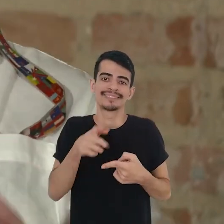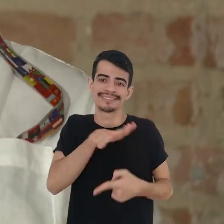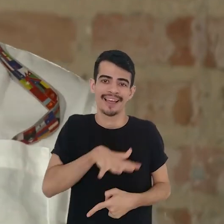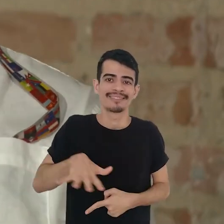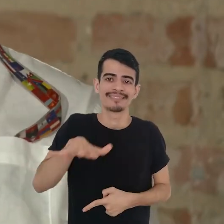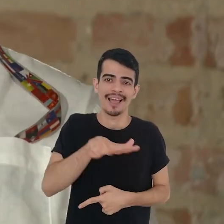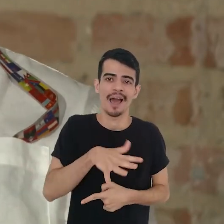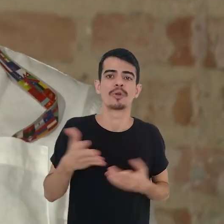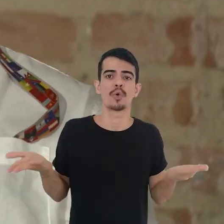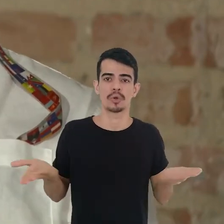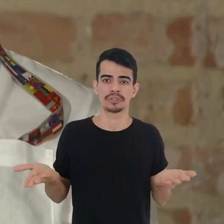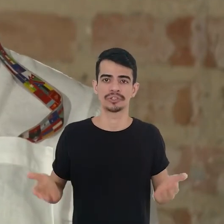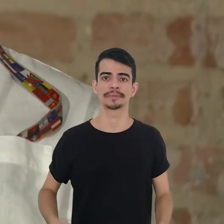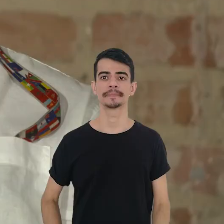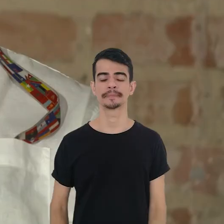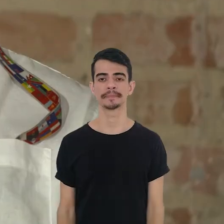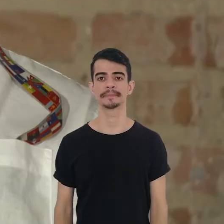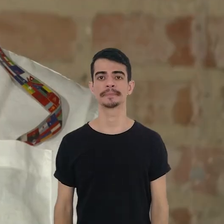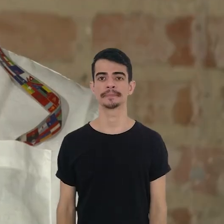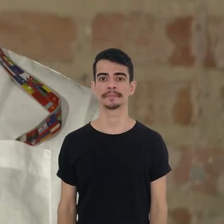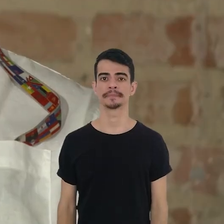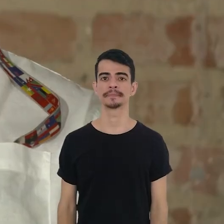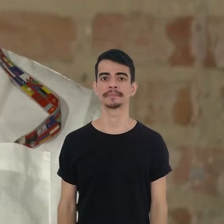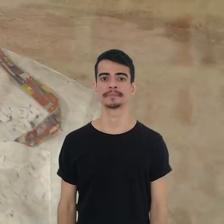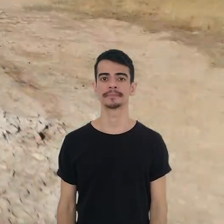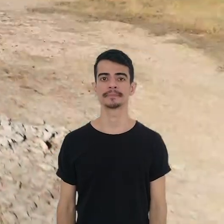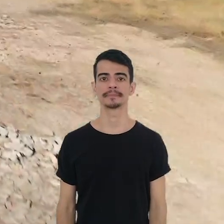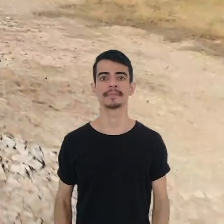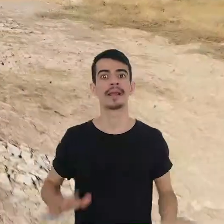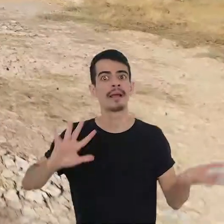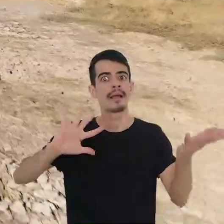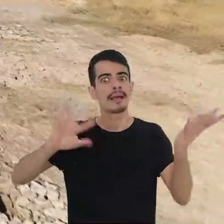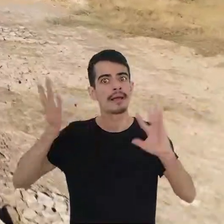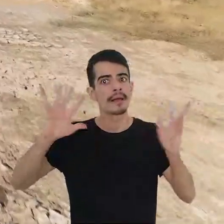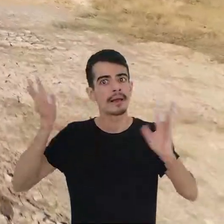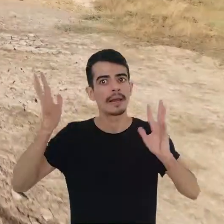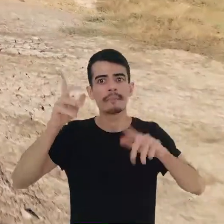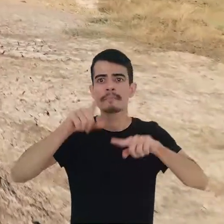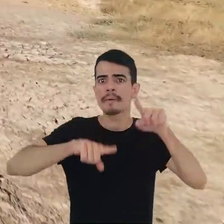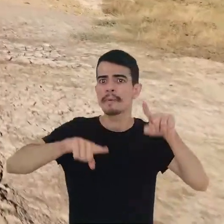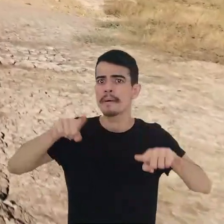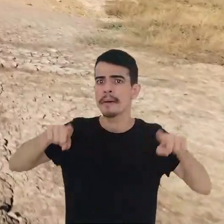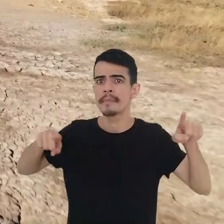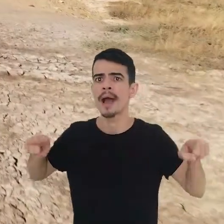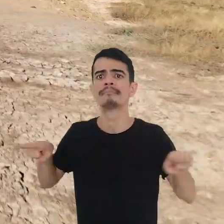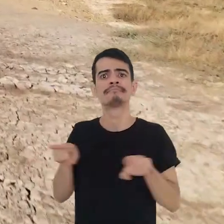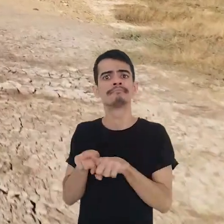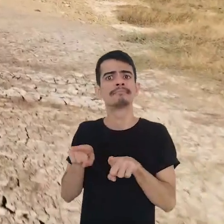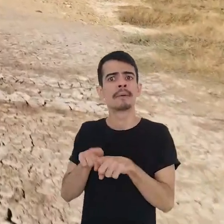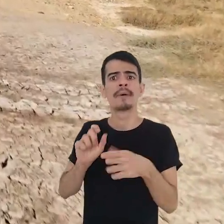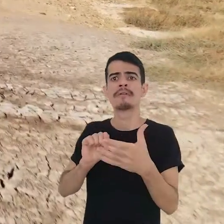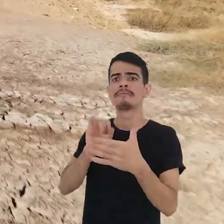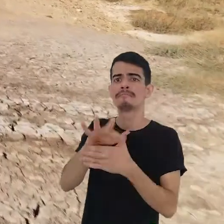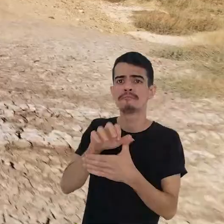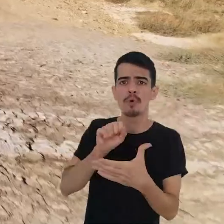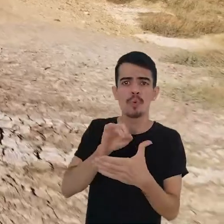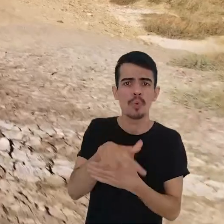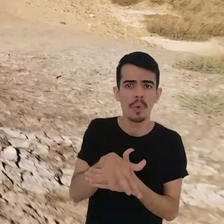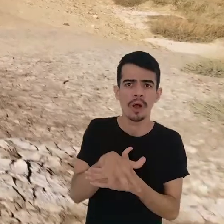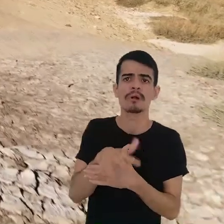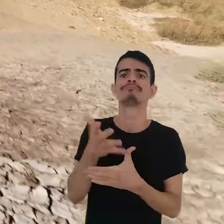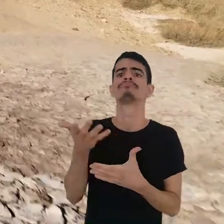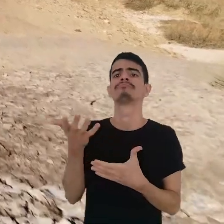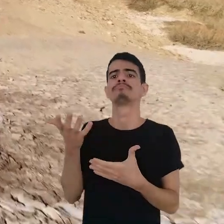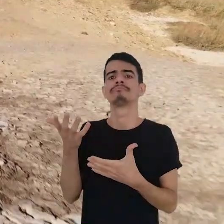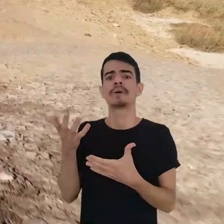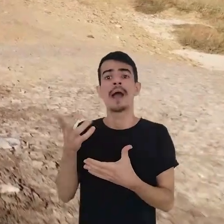esse cenário complexo que nós nos encontramos hoje. Grandes alterações em atividades vulcânicas, no nível